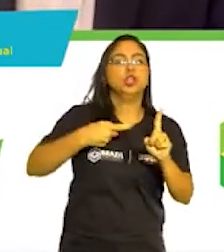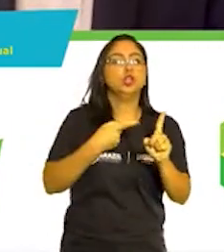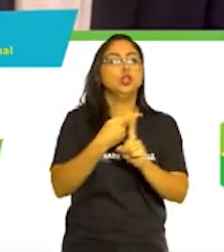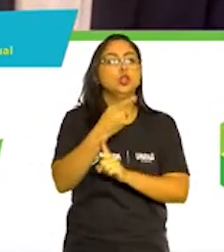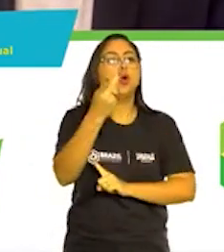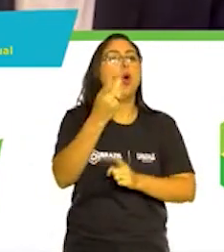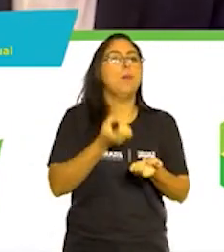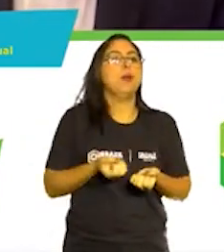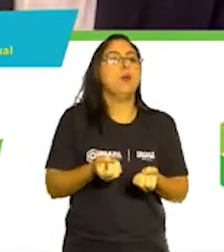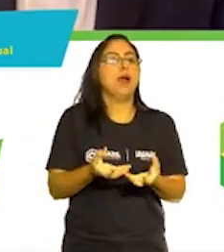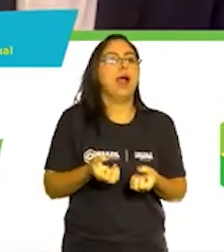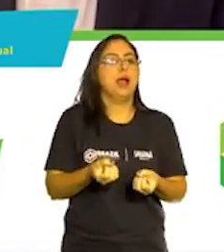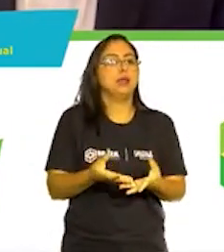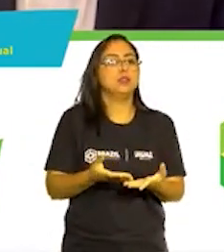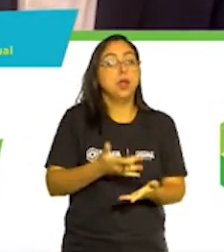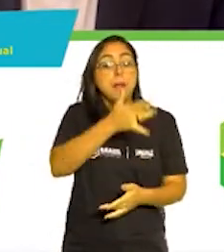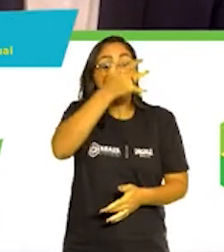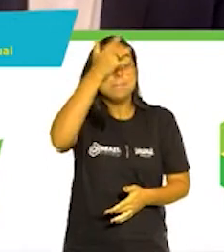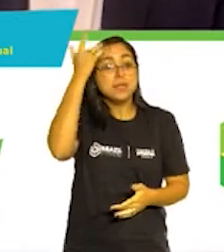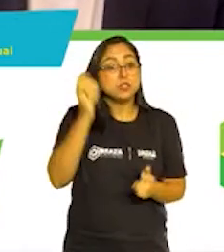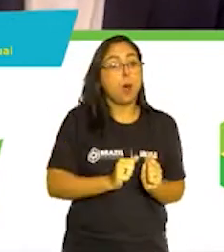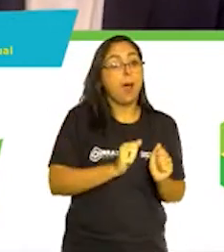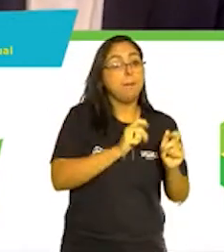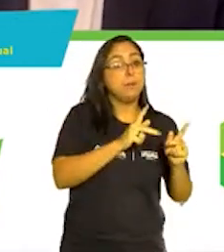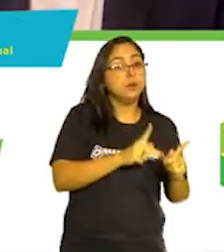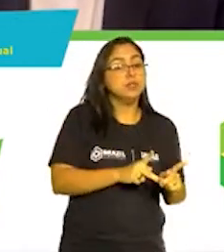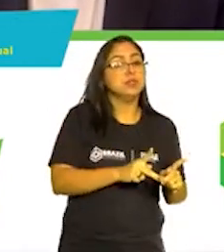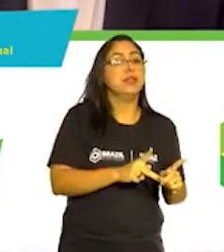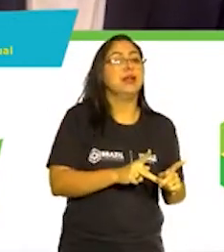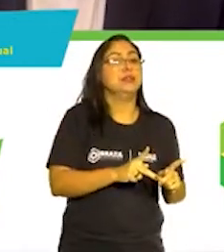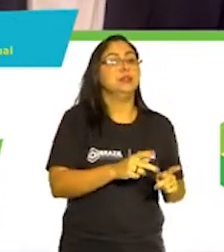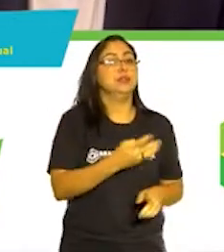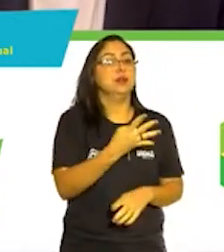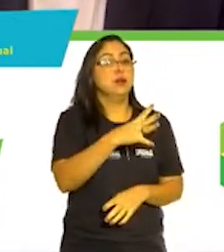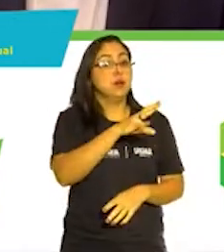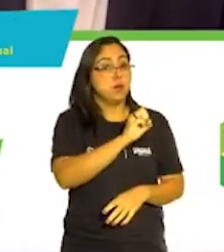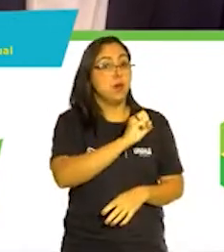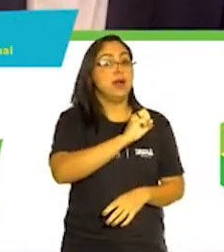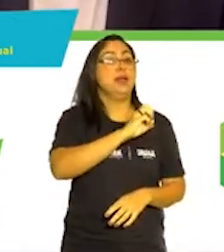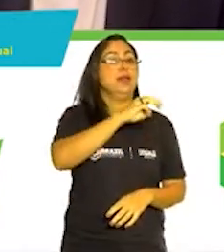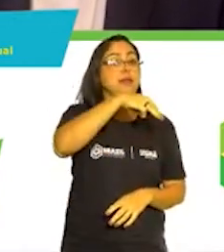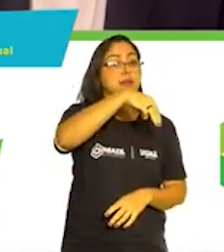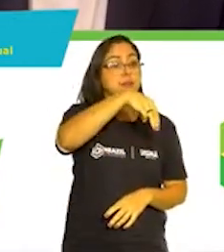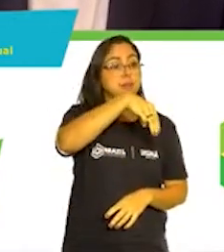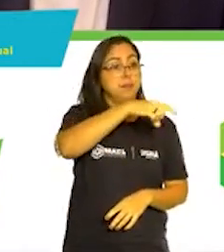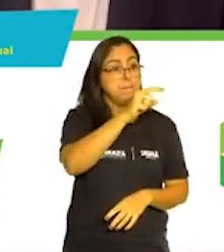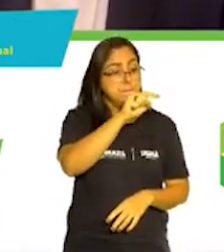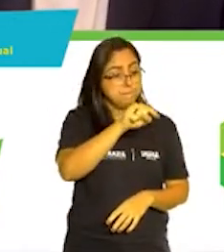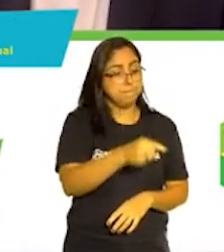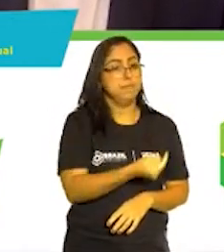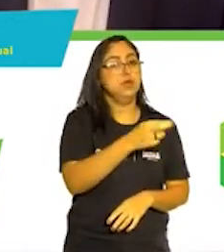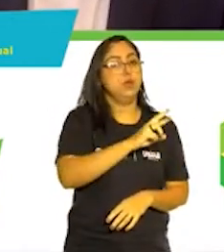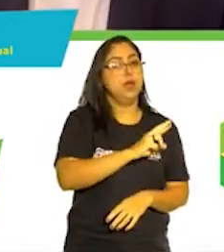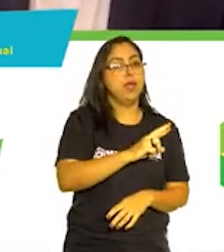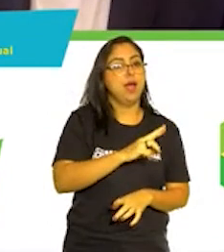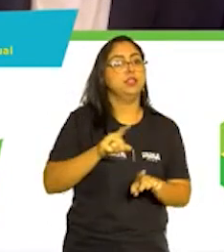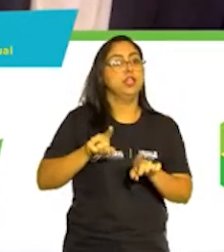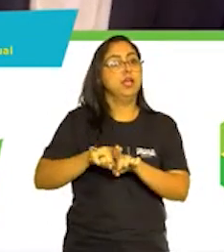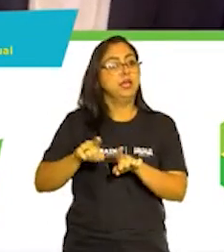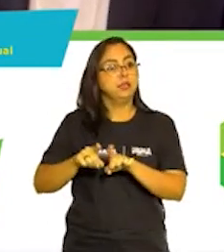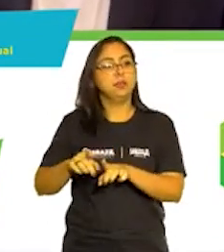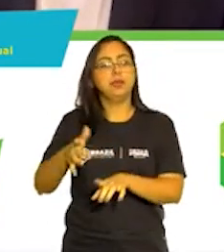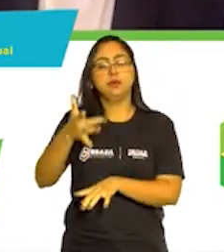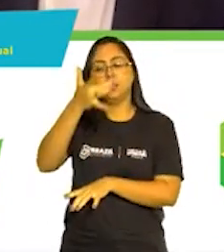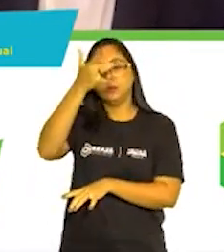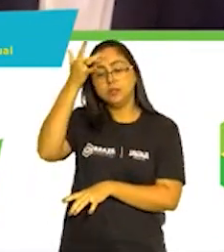é aposentado que ganha R$40.000 por mês. Por que a faixa de isenção de imposto de renda, ao completar 65 anos de idade,